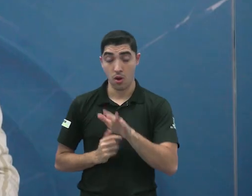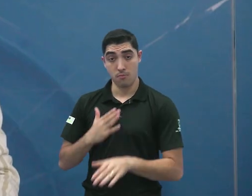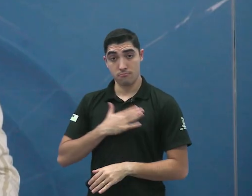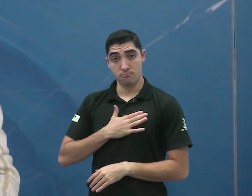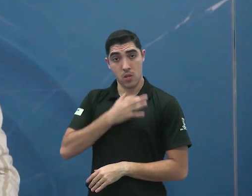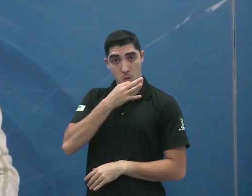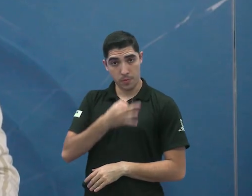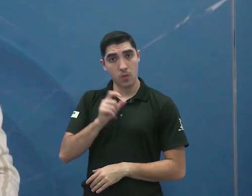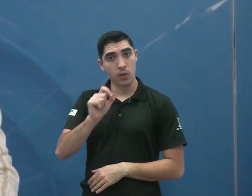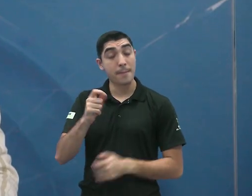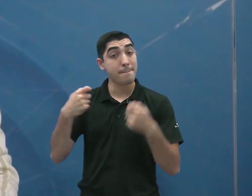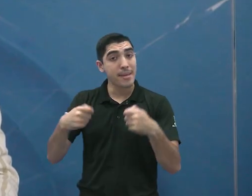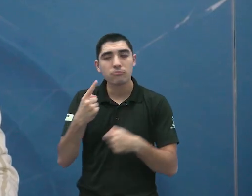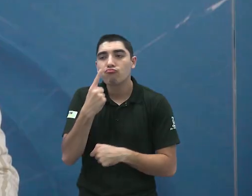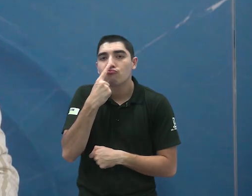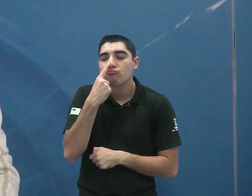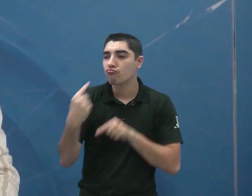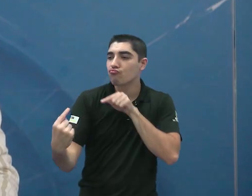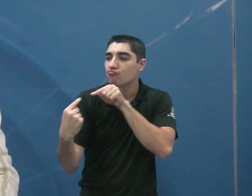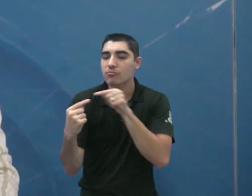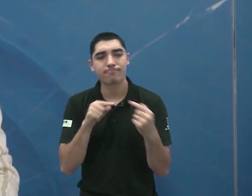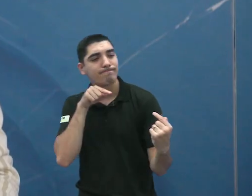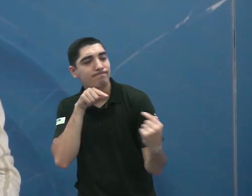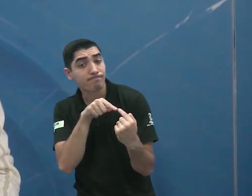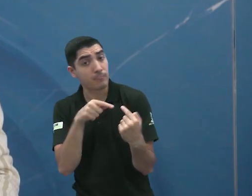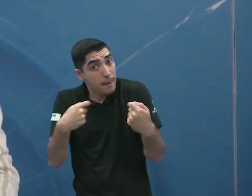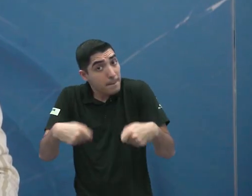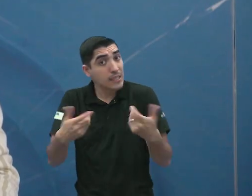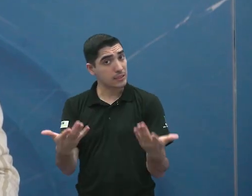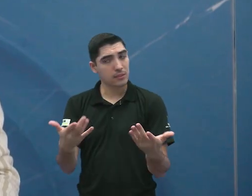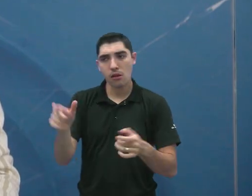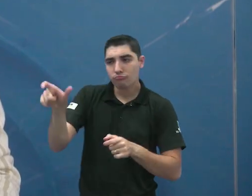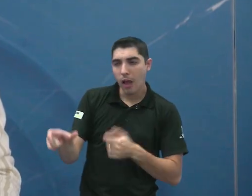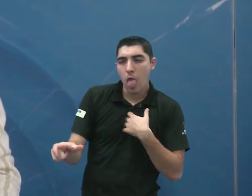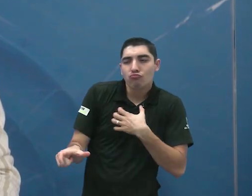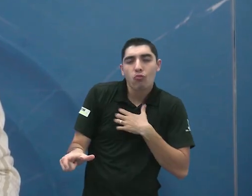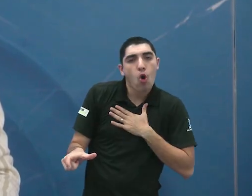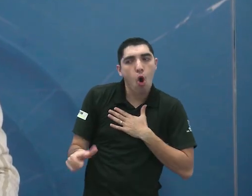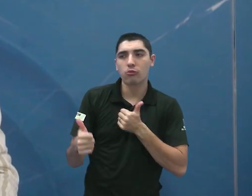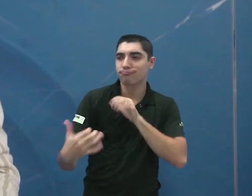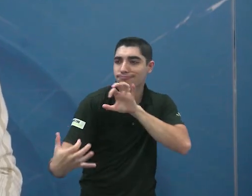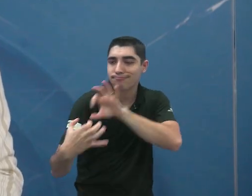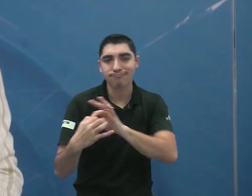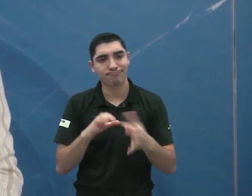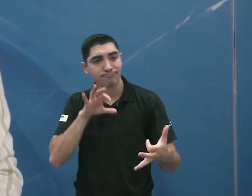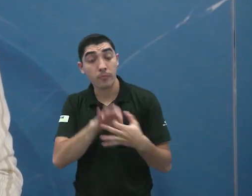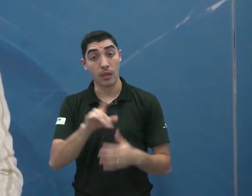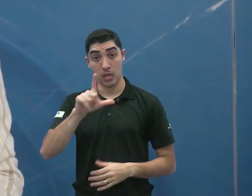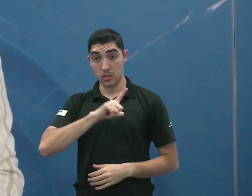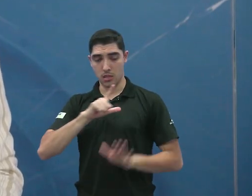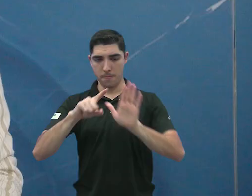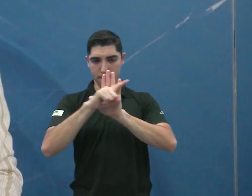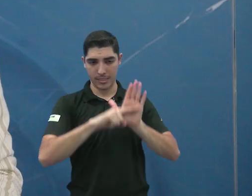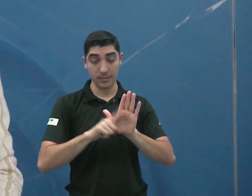que a gente precisa criar vínculos, né? Existe essa necessidade de criar vínculos verdadeiros. Existe um estudo que